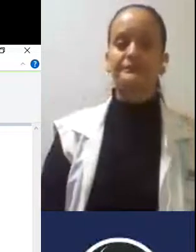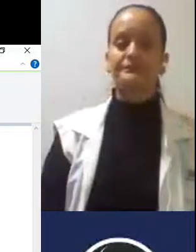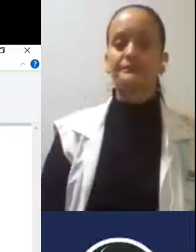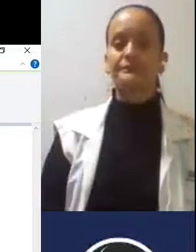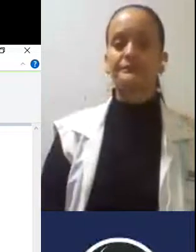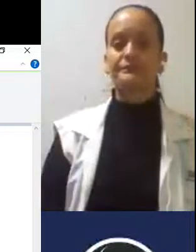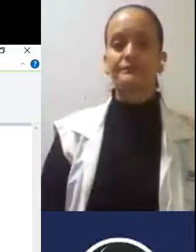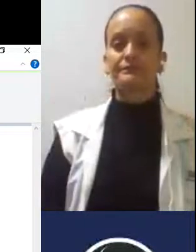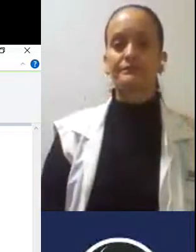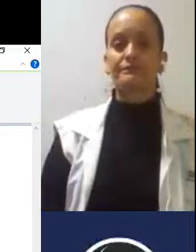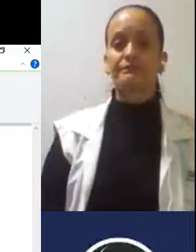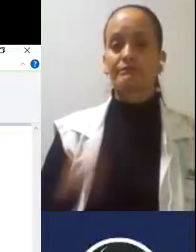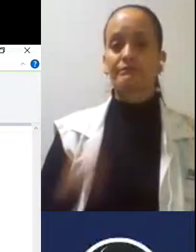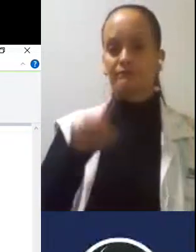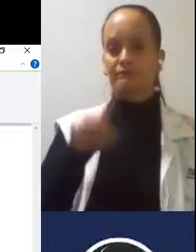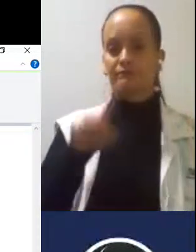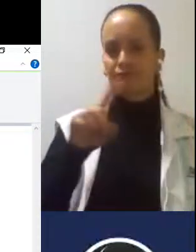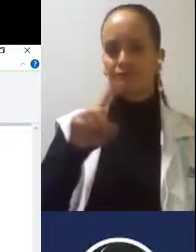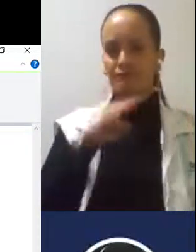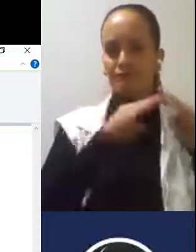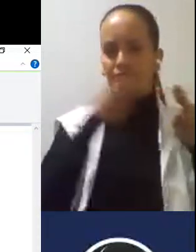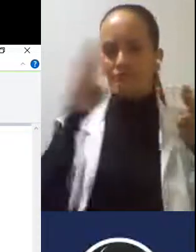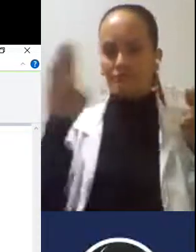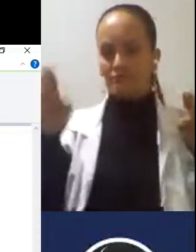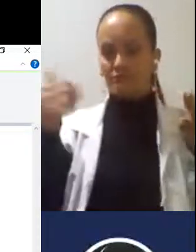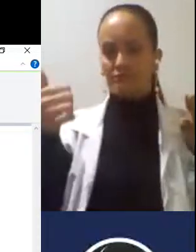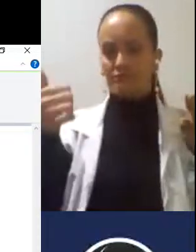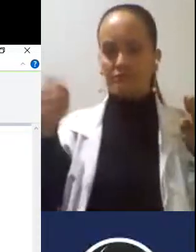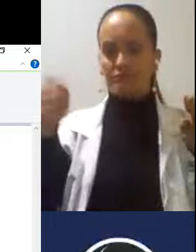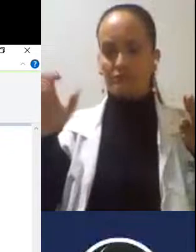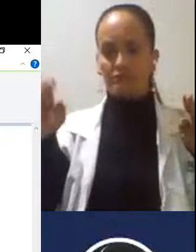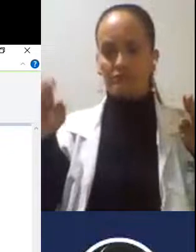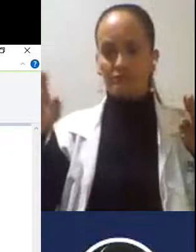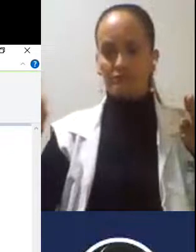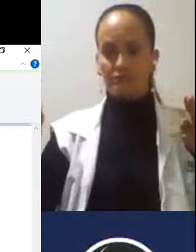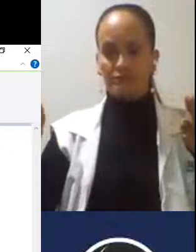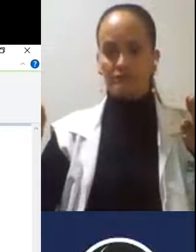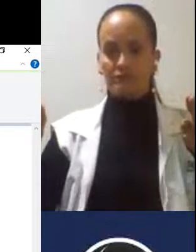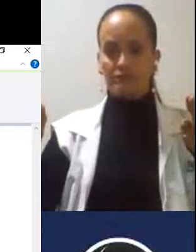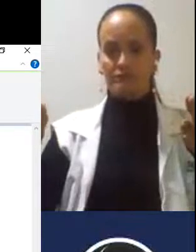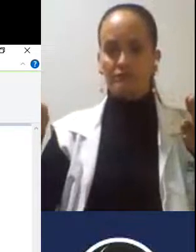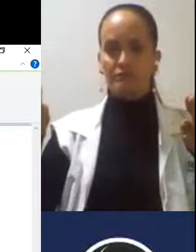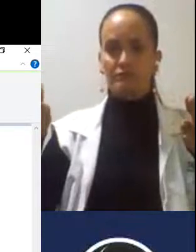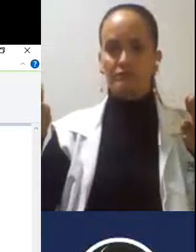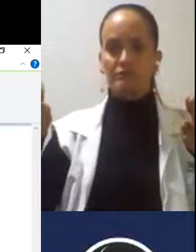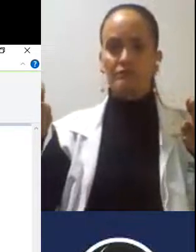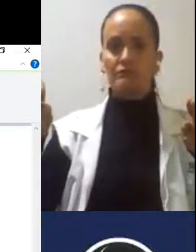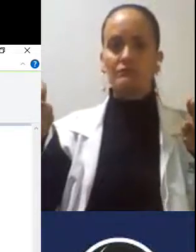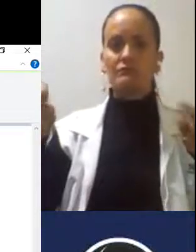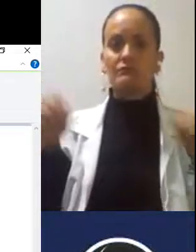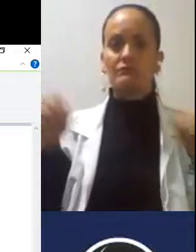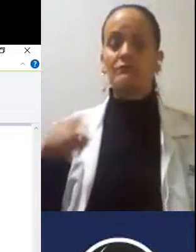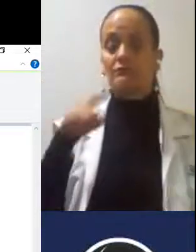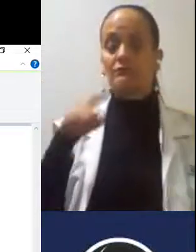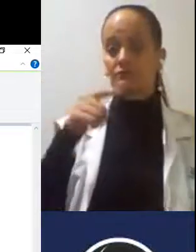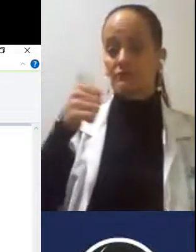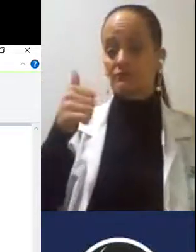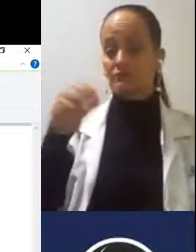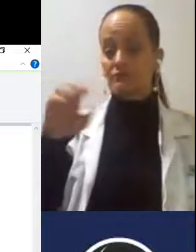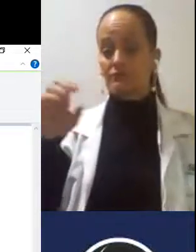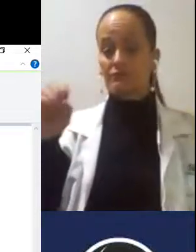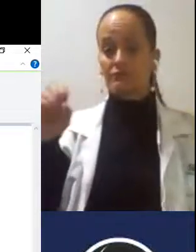ó, de 100 ohms, é valor de quê? 100. Vou ter que escrever porque aqui não tem o símbolo. 100 ohms. É valor de?